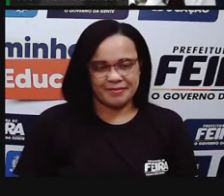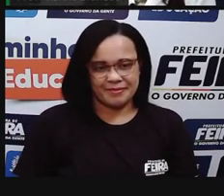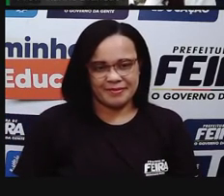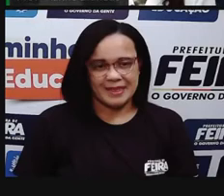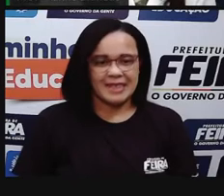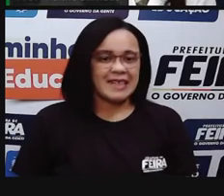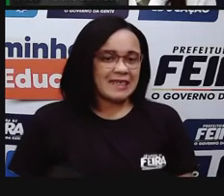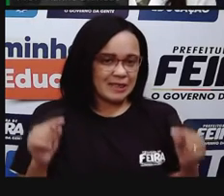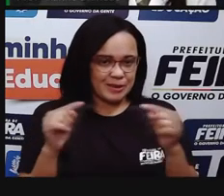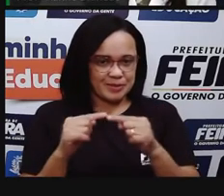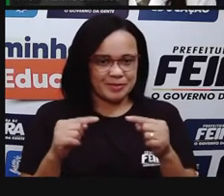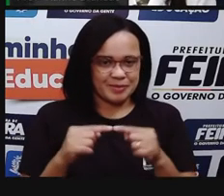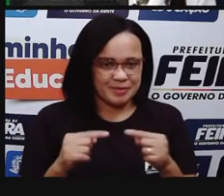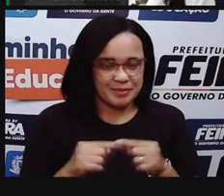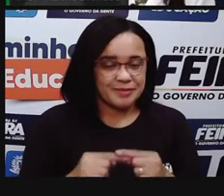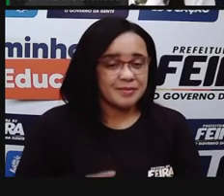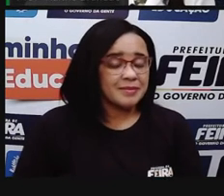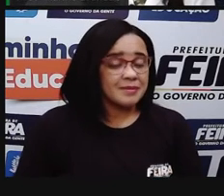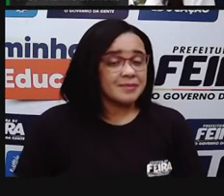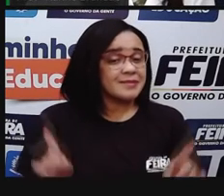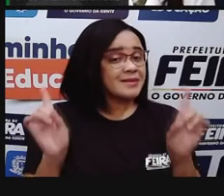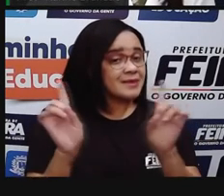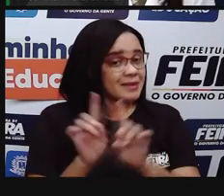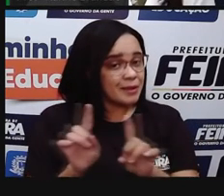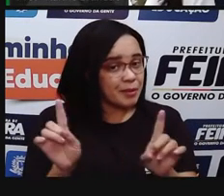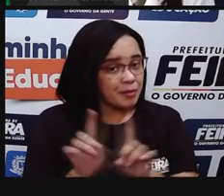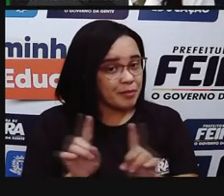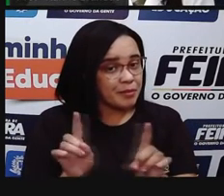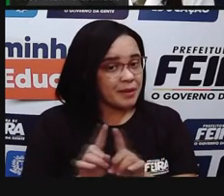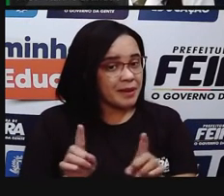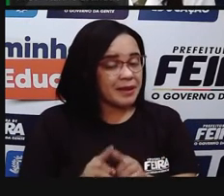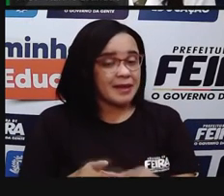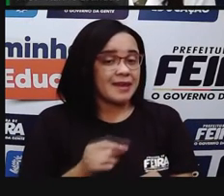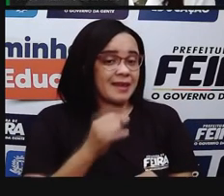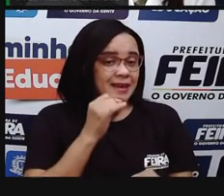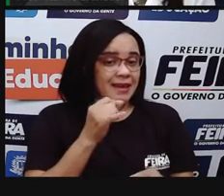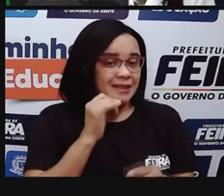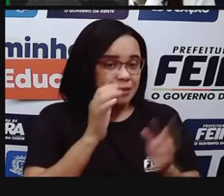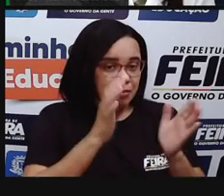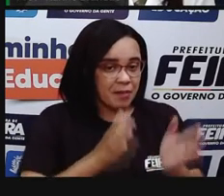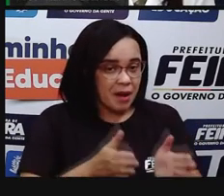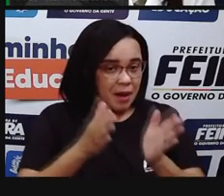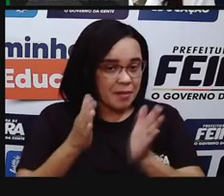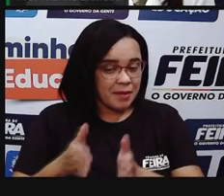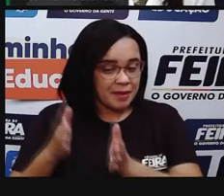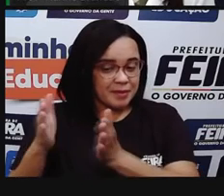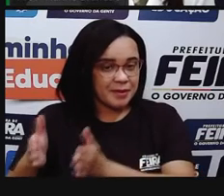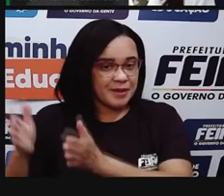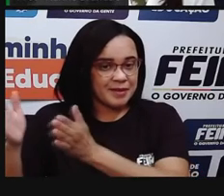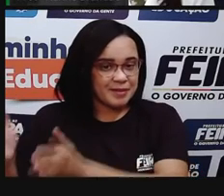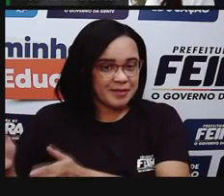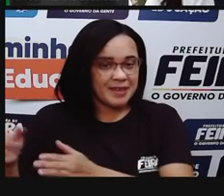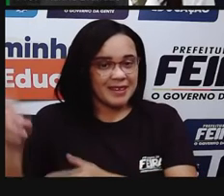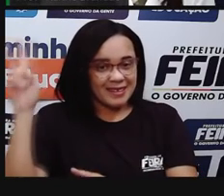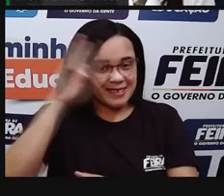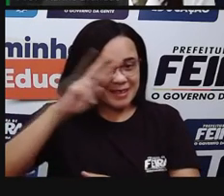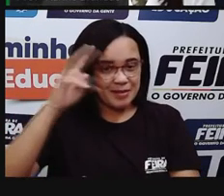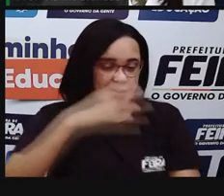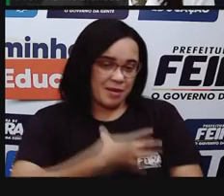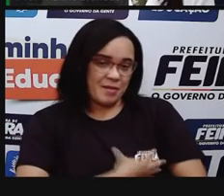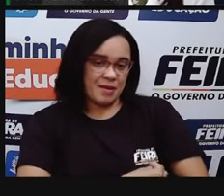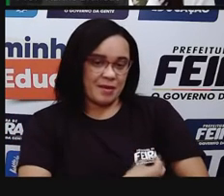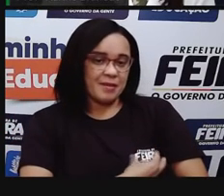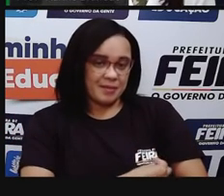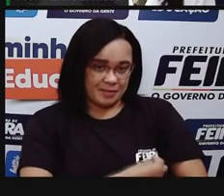ok? Além disso, estamos dentro de uma classe, a classe mamália. Essa classe é fácil, né?